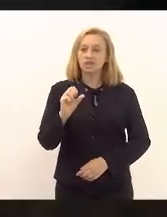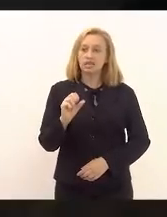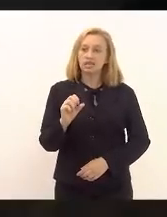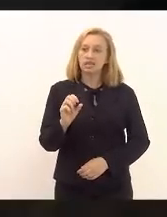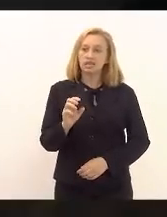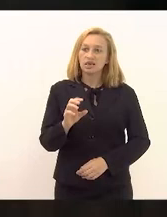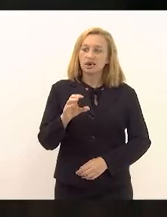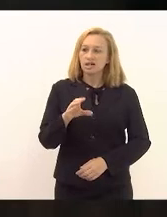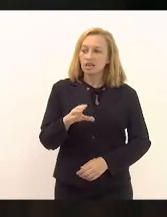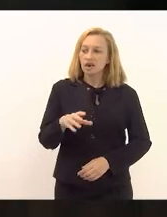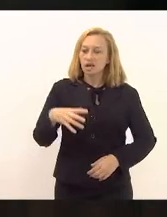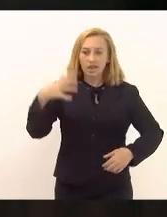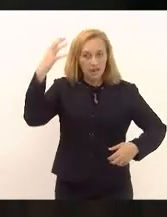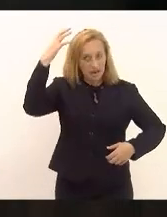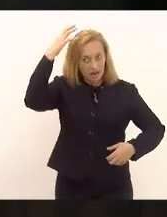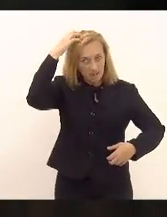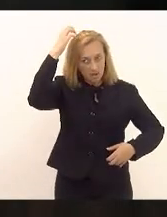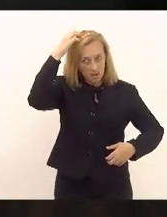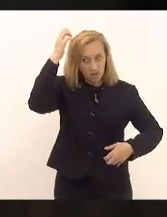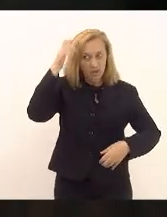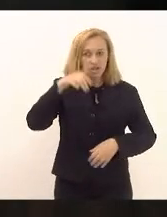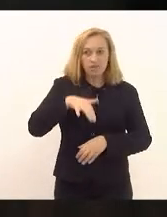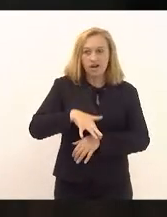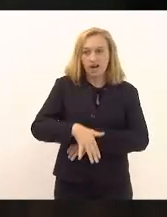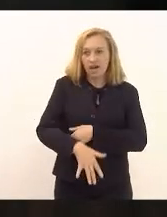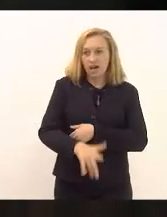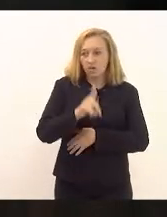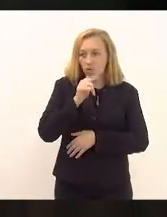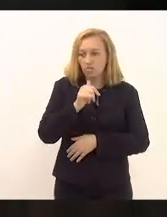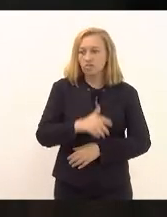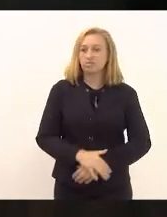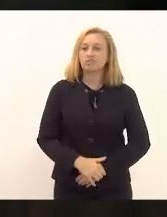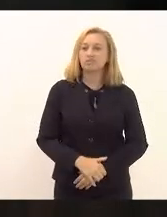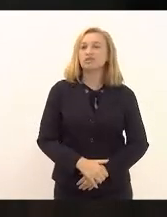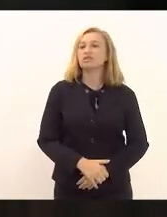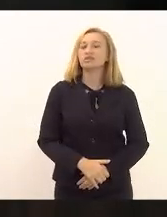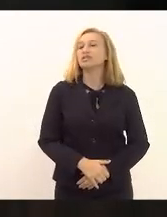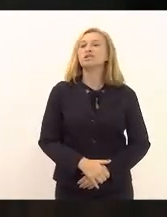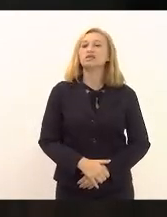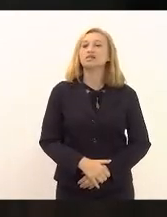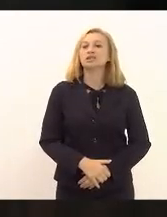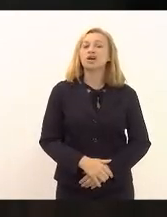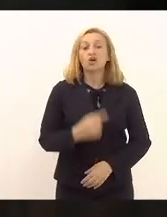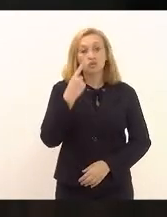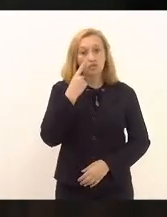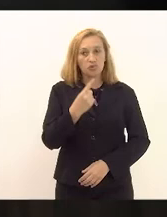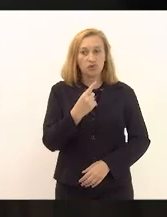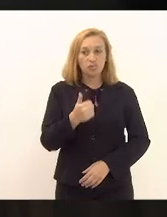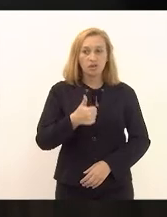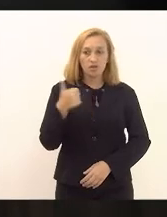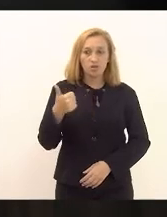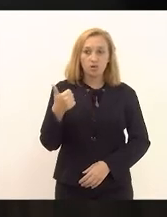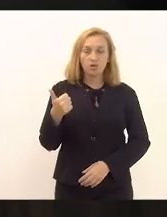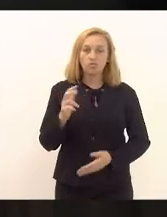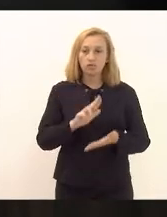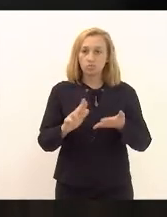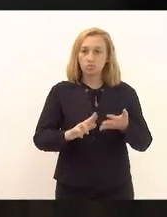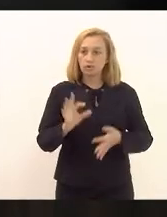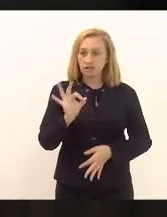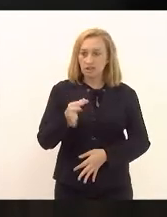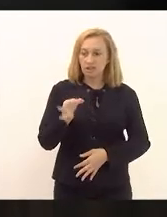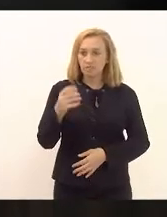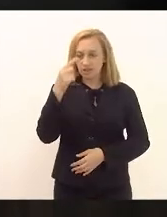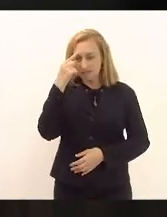de Macacu, Santa Maria e Miguel. Essa, são três. Bem, eu vou me certificar para depois não ficar fazendo, mas que a ideia